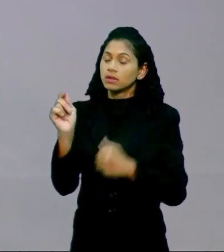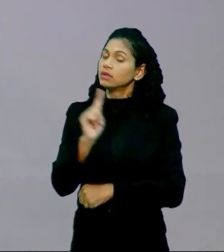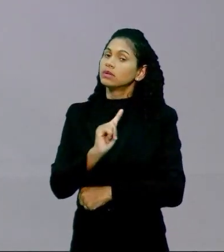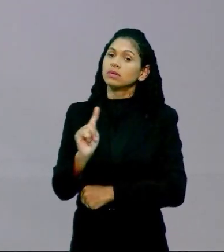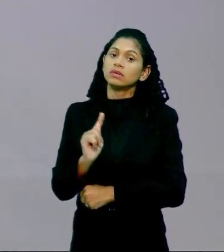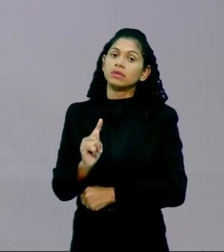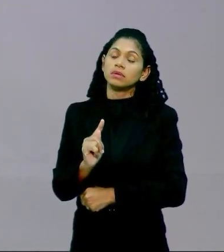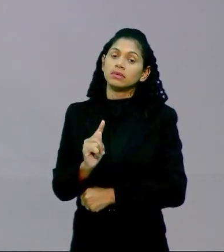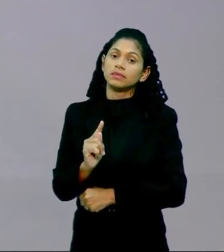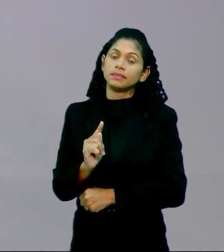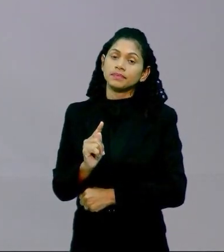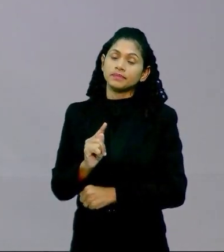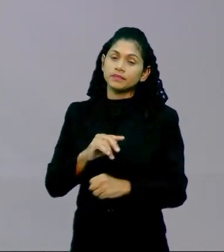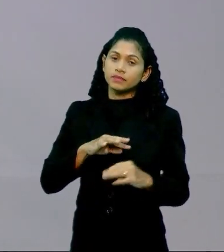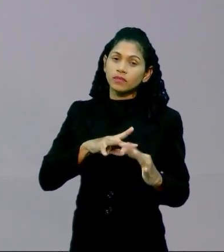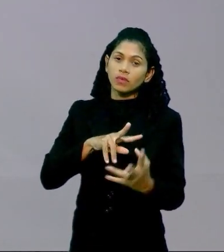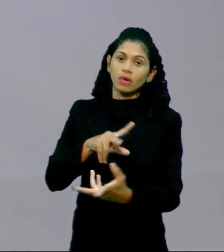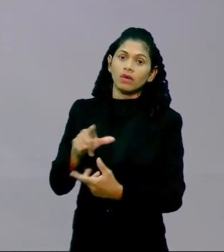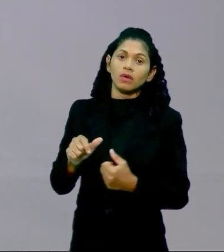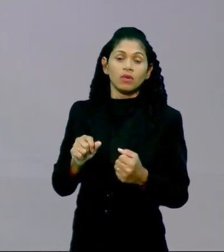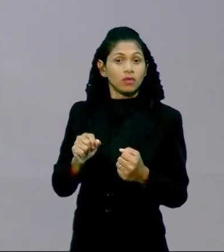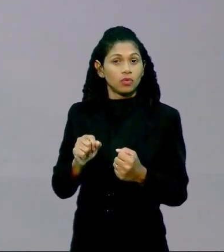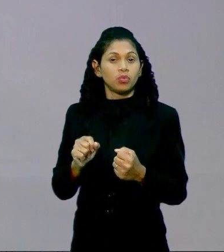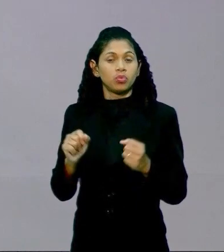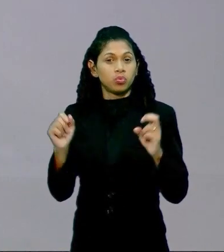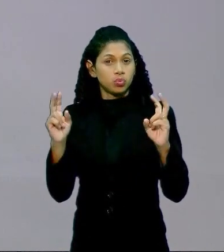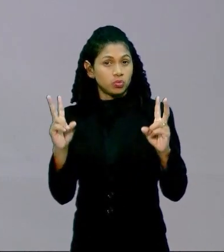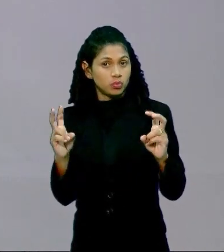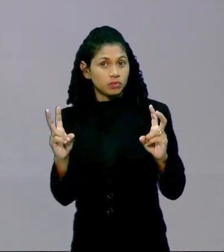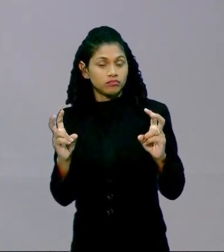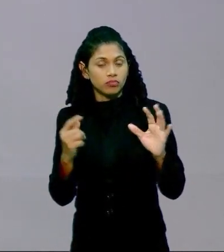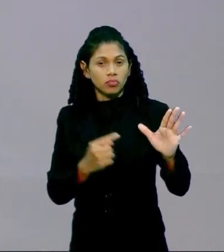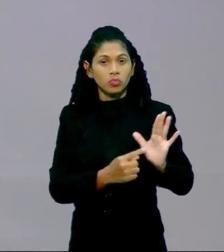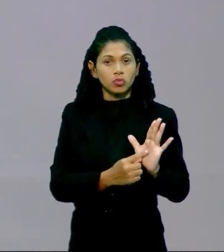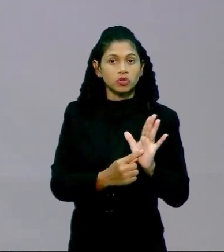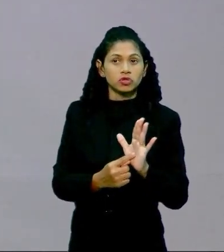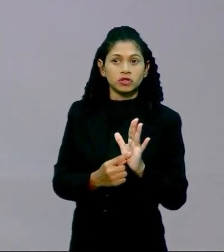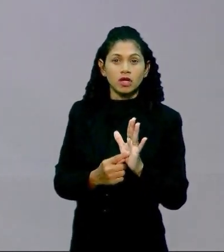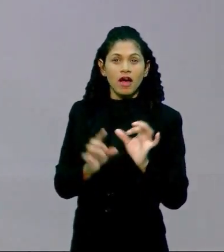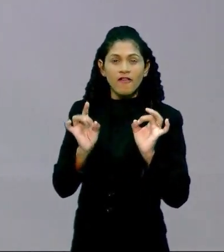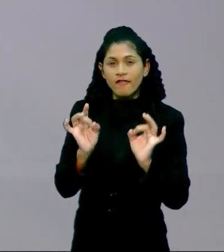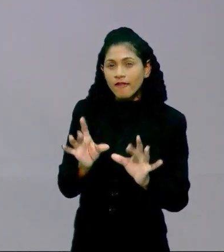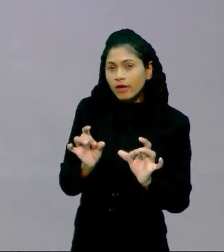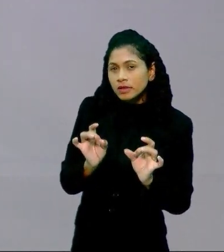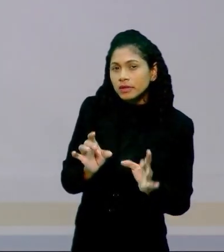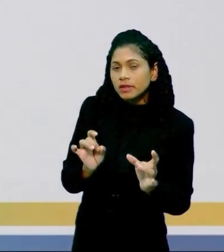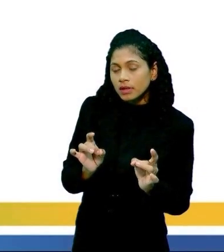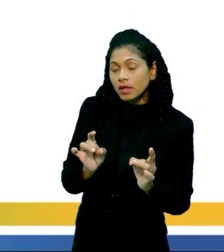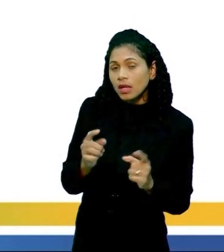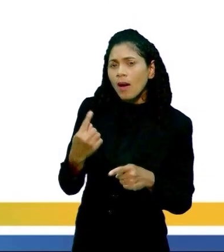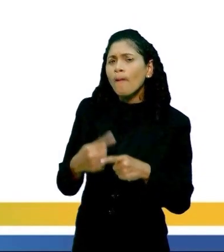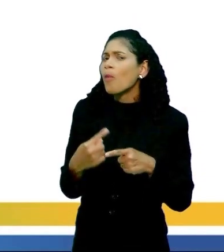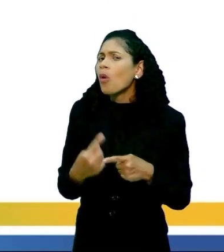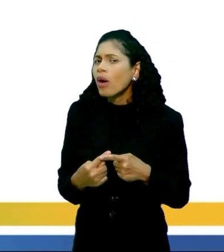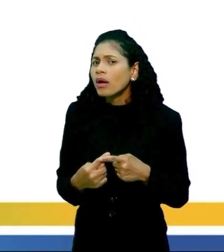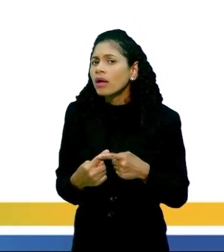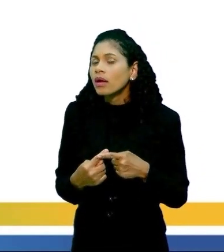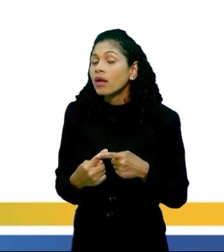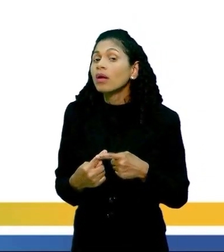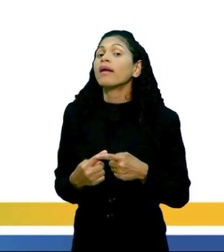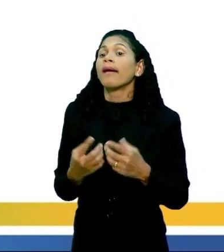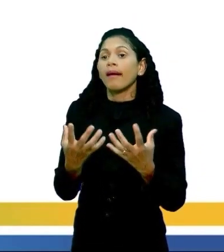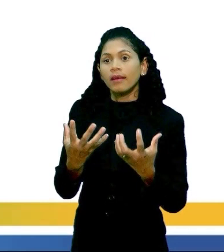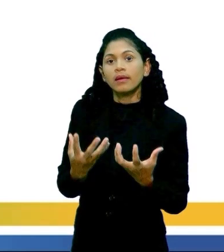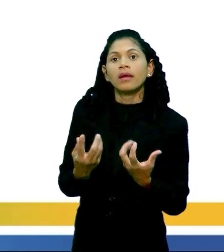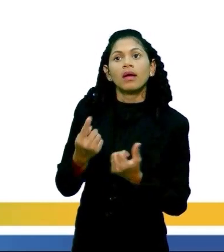né? Geralmente, quando você posta uma coisa vendendo, que você tem a intenção que o outro compre, né? Uma determinada